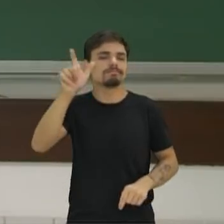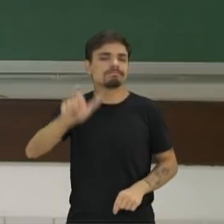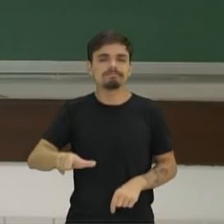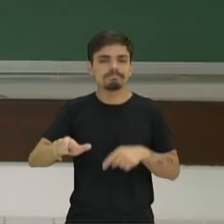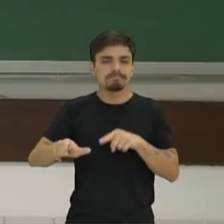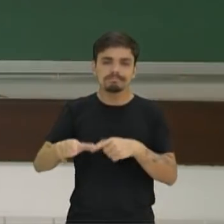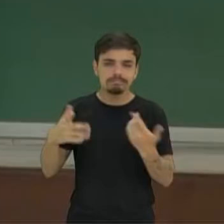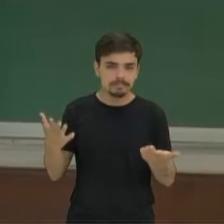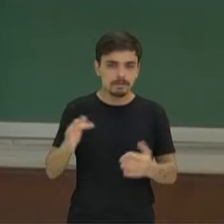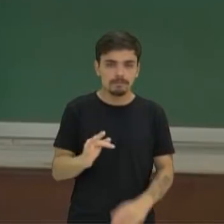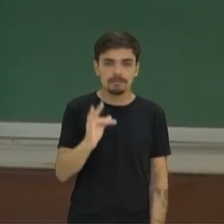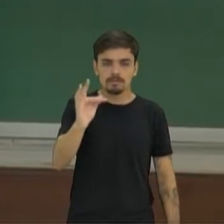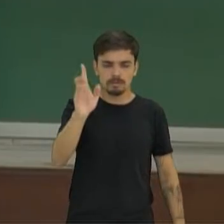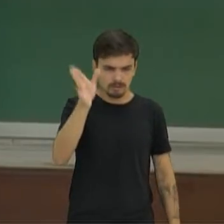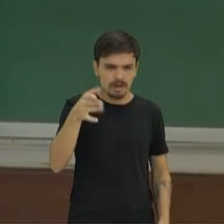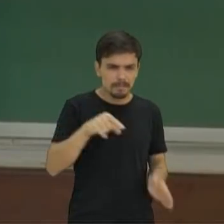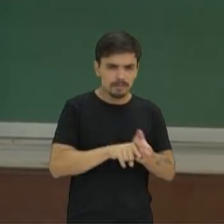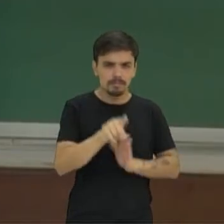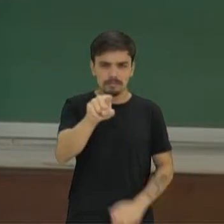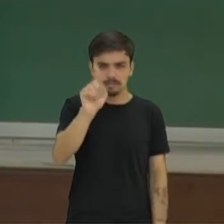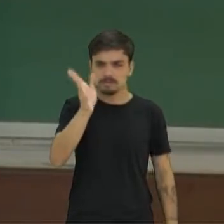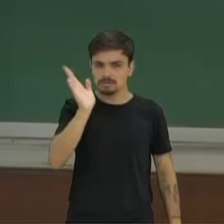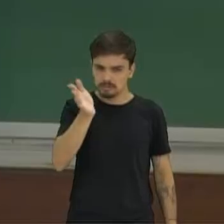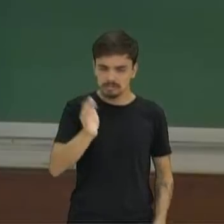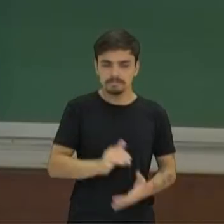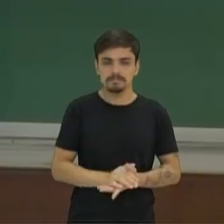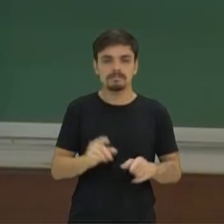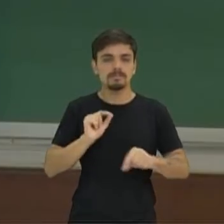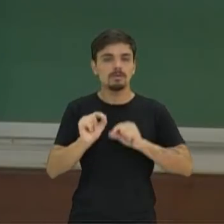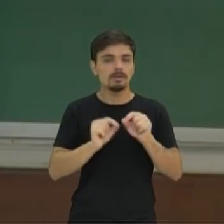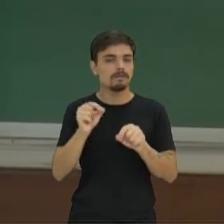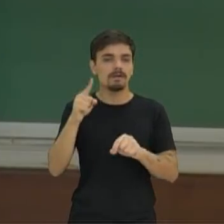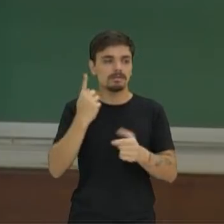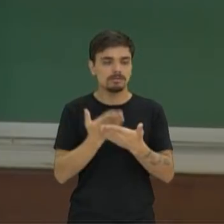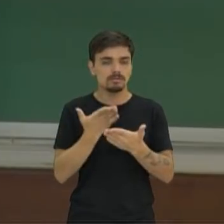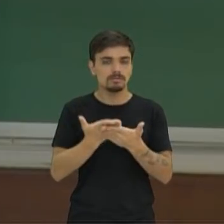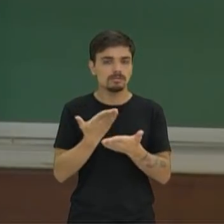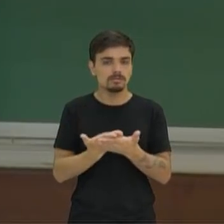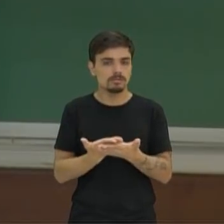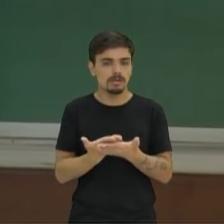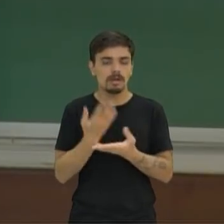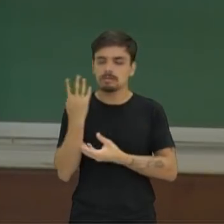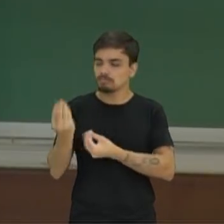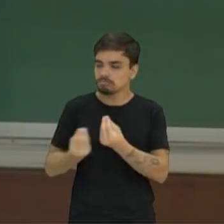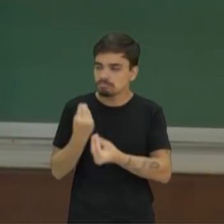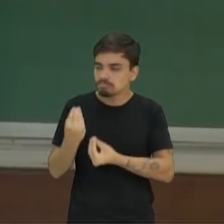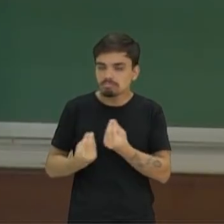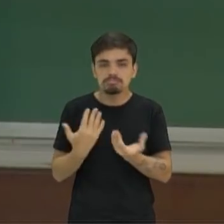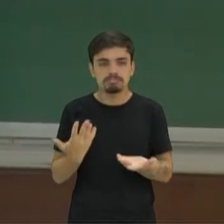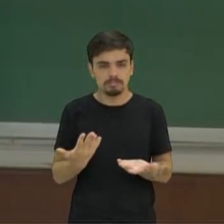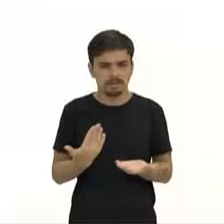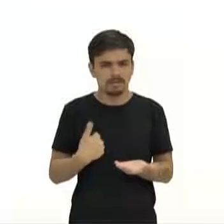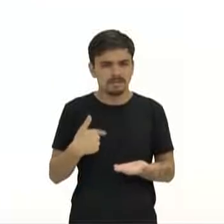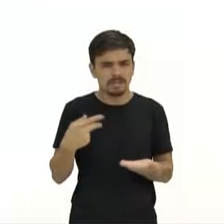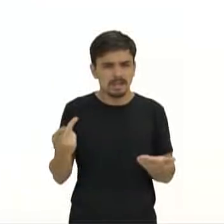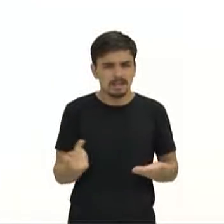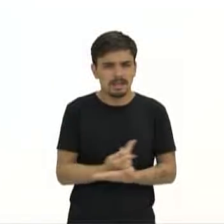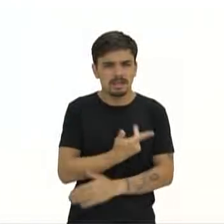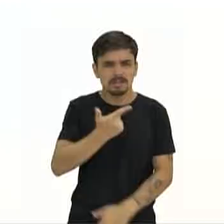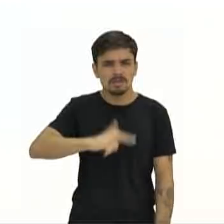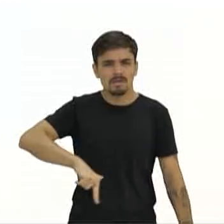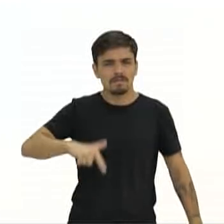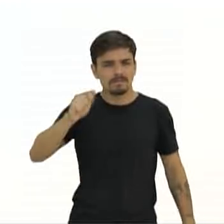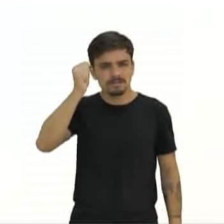ouviram isso? Alguém já te perguntou isso? O que vai estudar? Como? Fracassou em mais